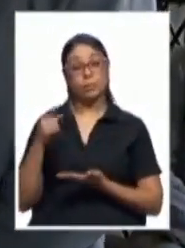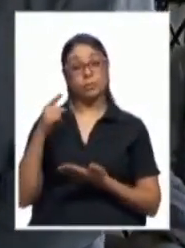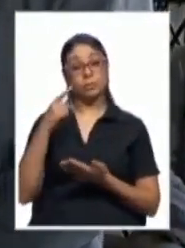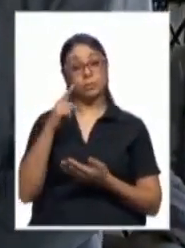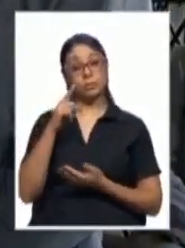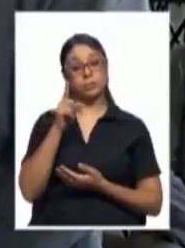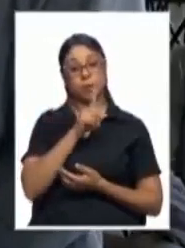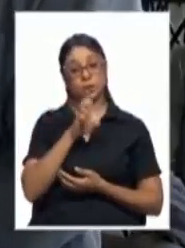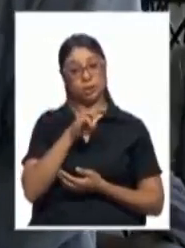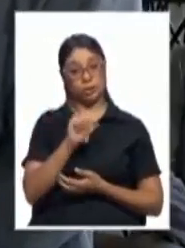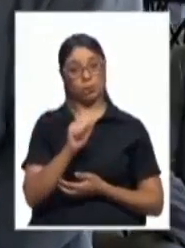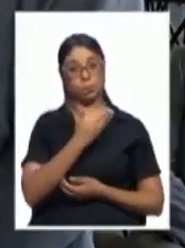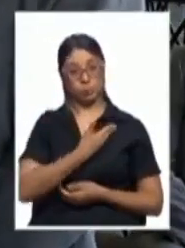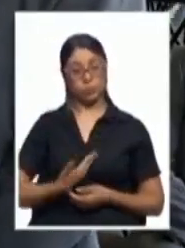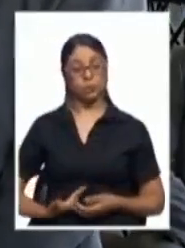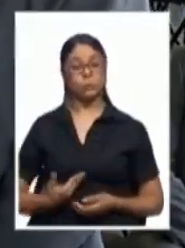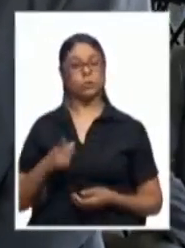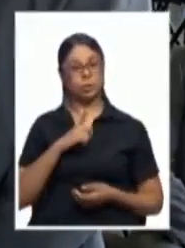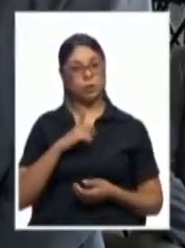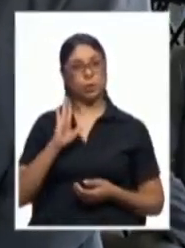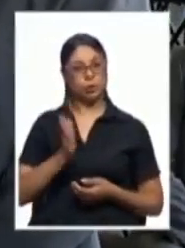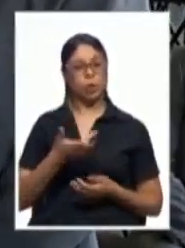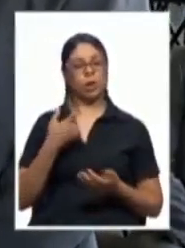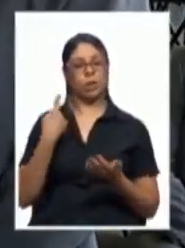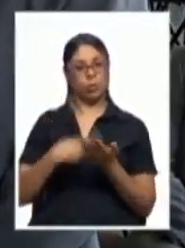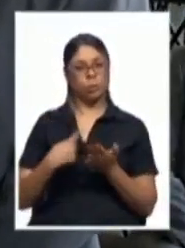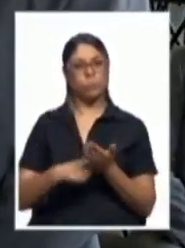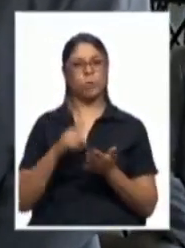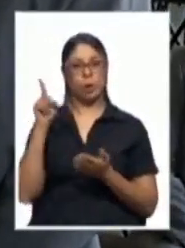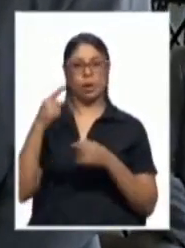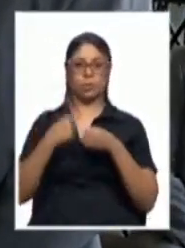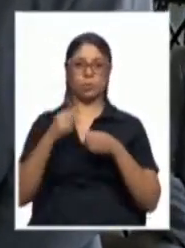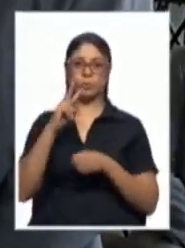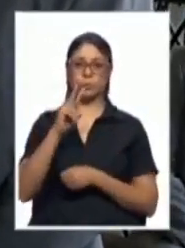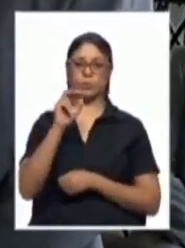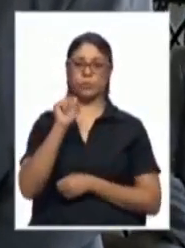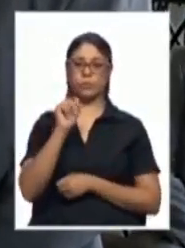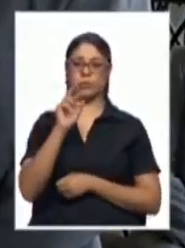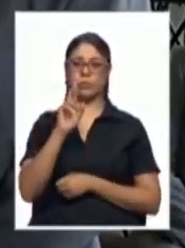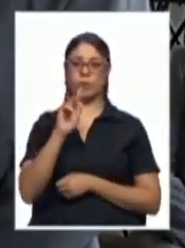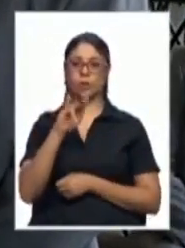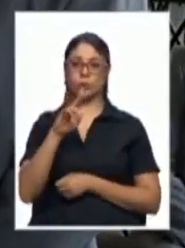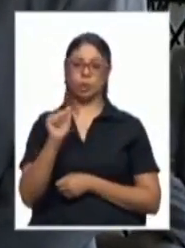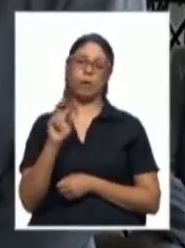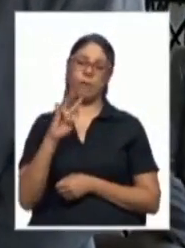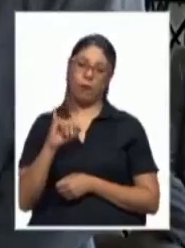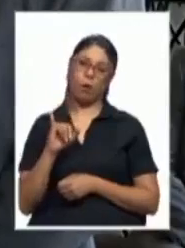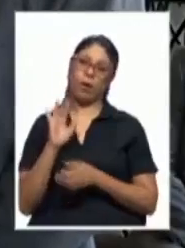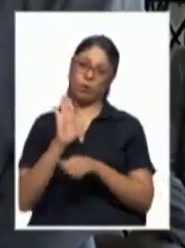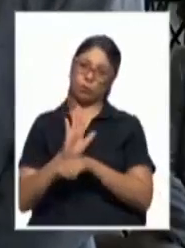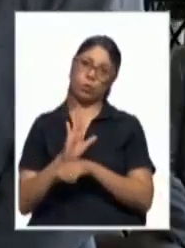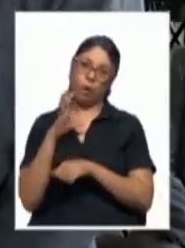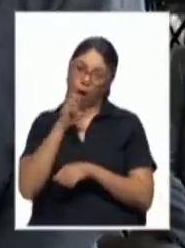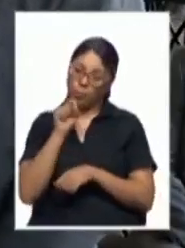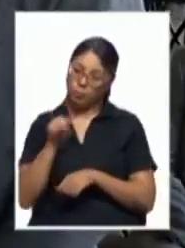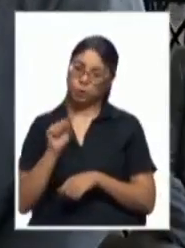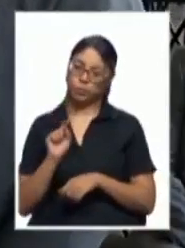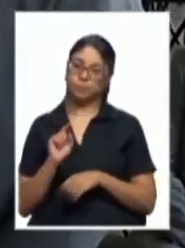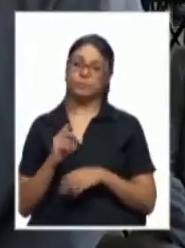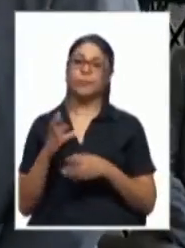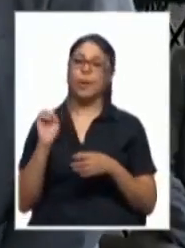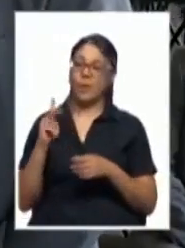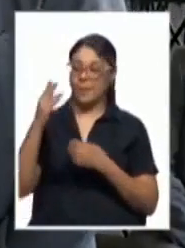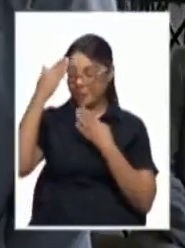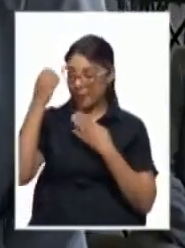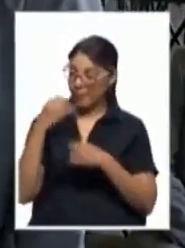compromisso conosco recentemente lá em Varginha, que vai mudar esse quadro o mais rápido possível. Ok. Muito obrigado. Bom